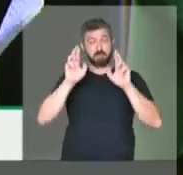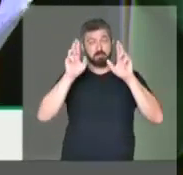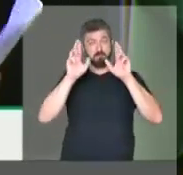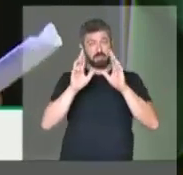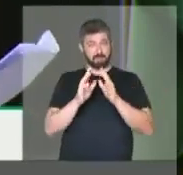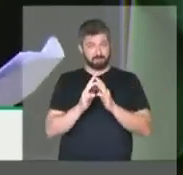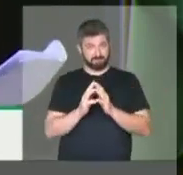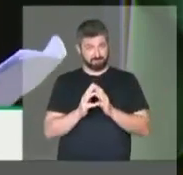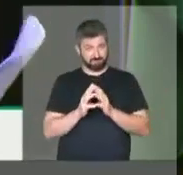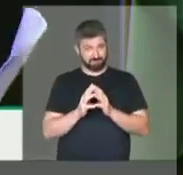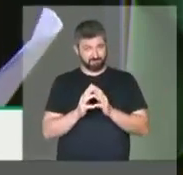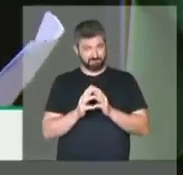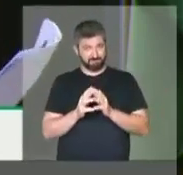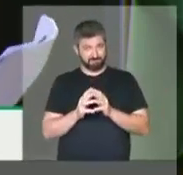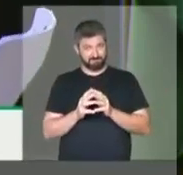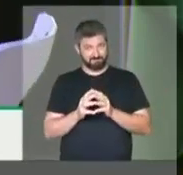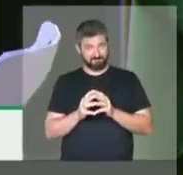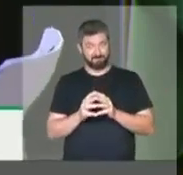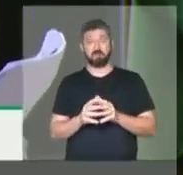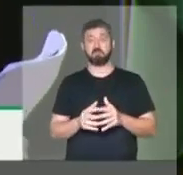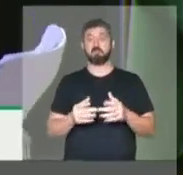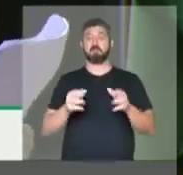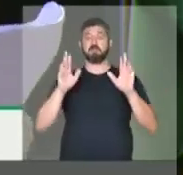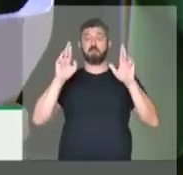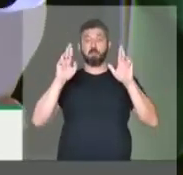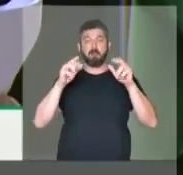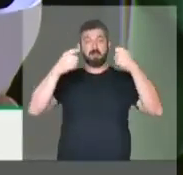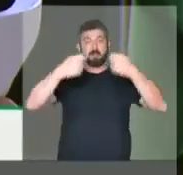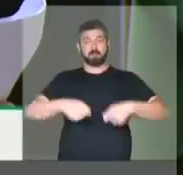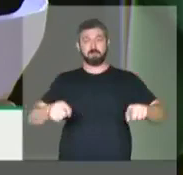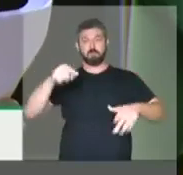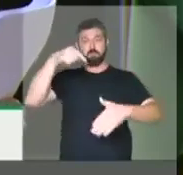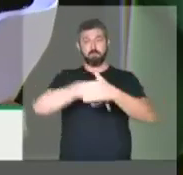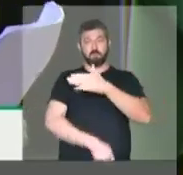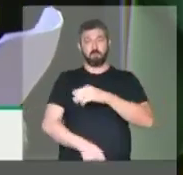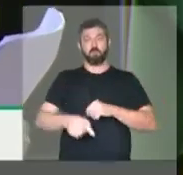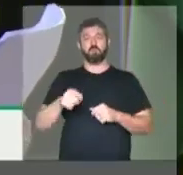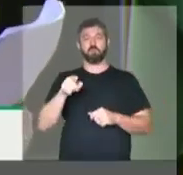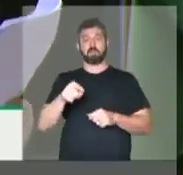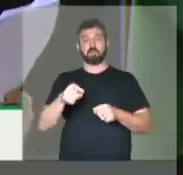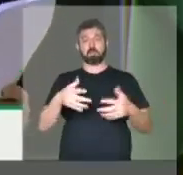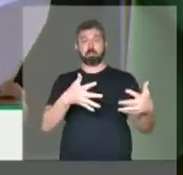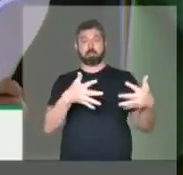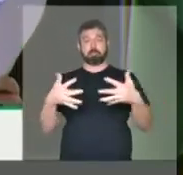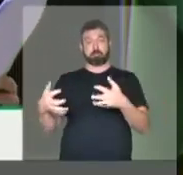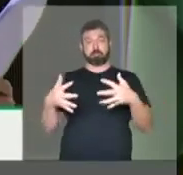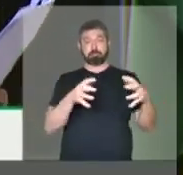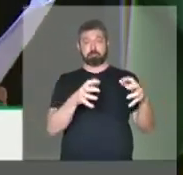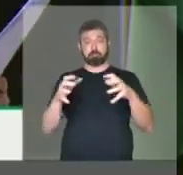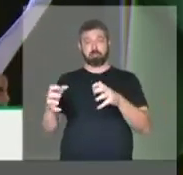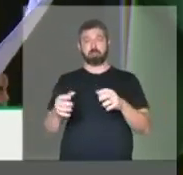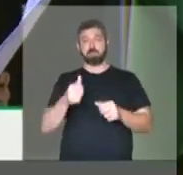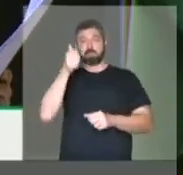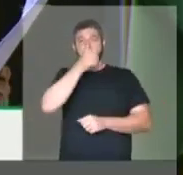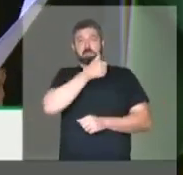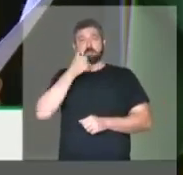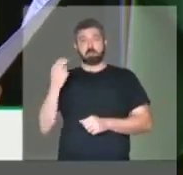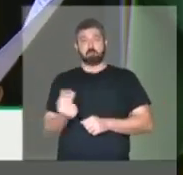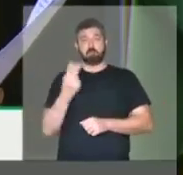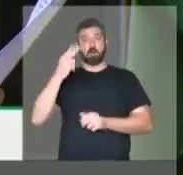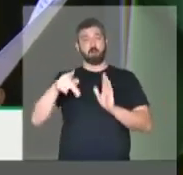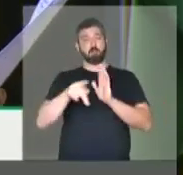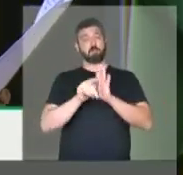esperança. A esperança de que não precisemos aprofundar este impasse com o sacrifício dos